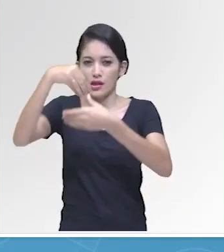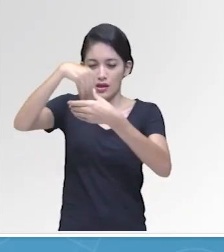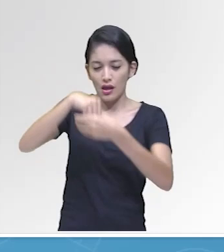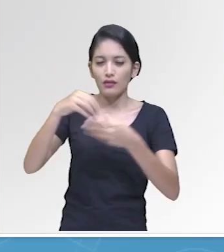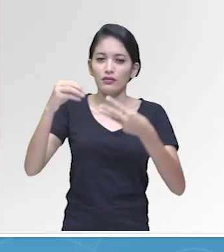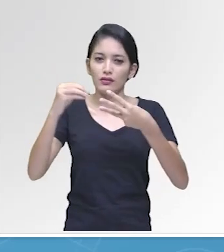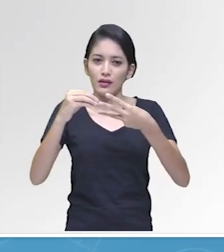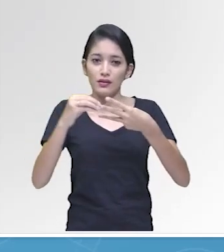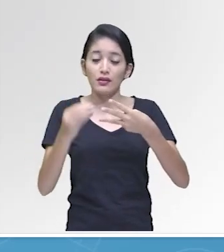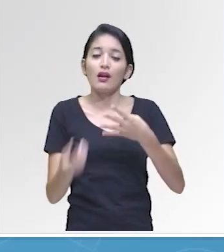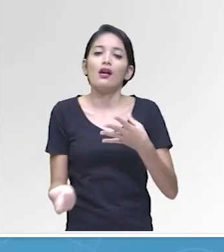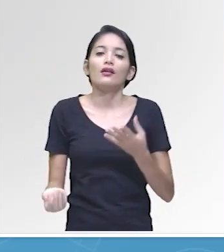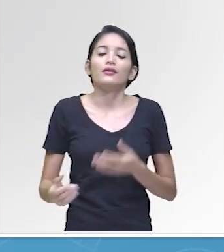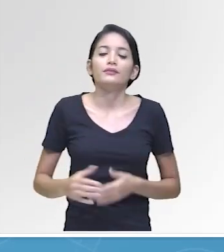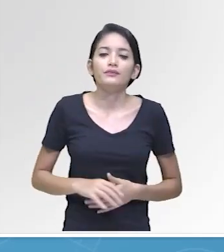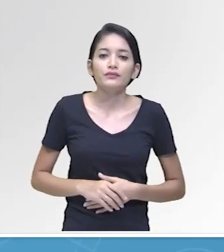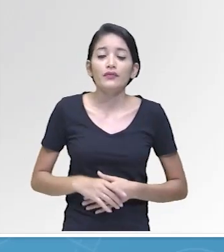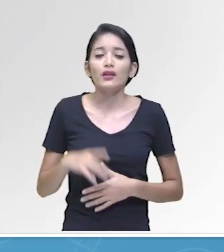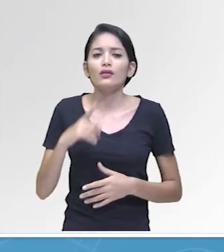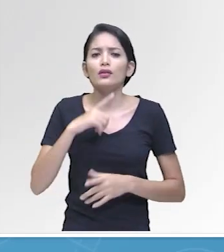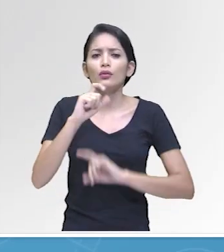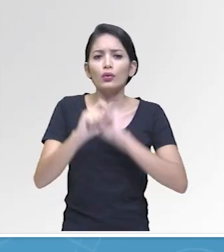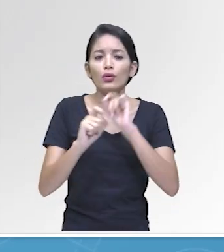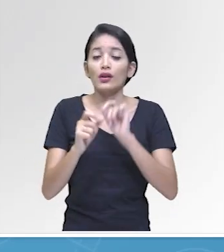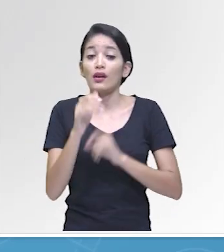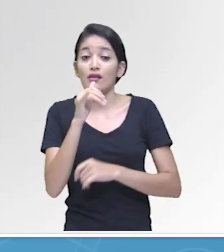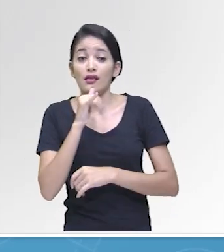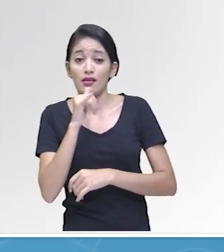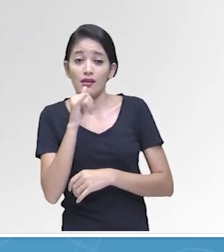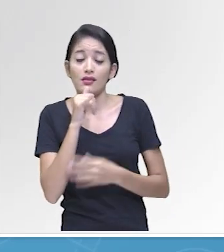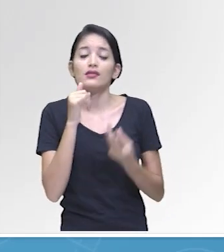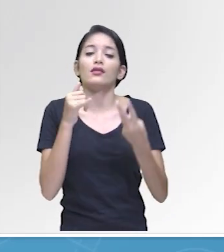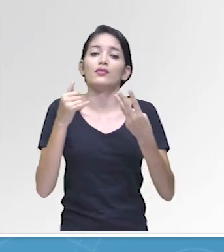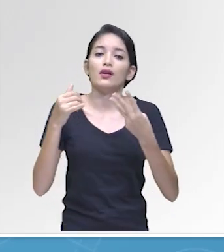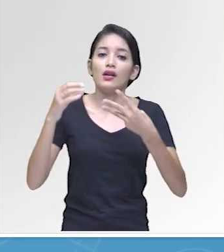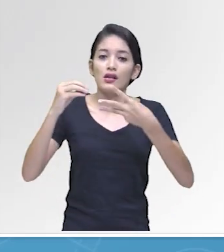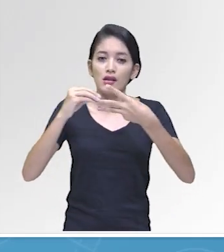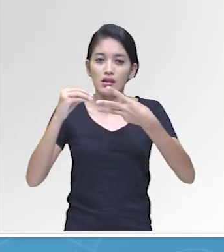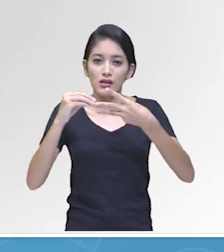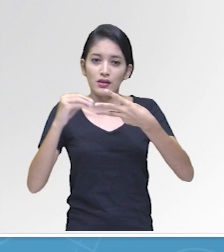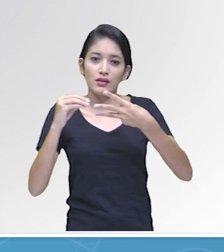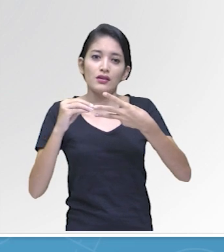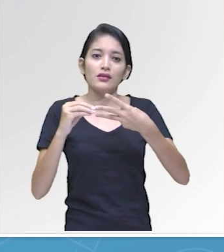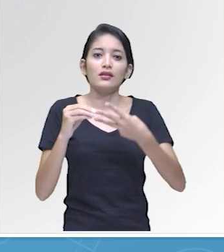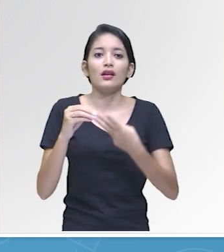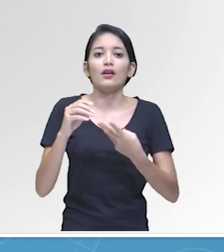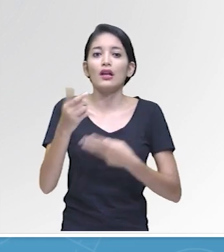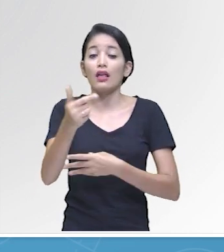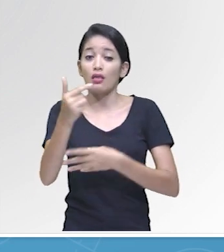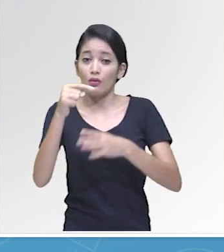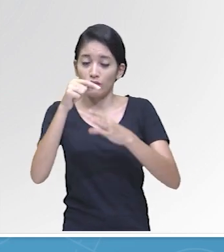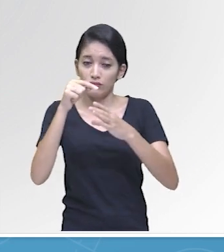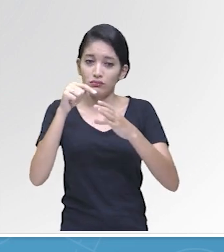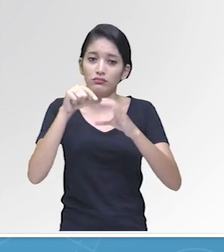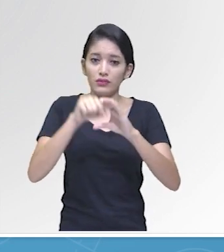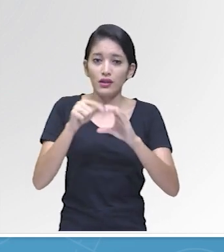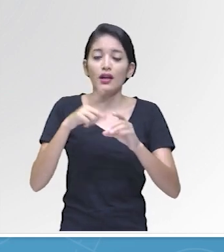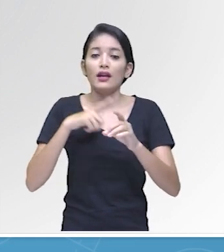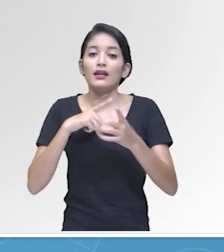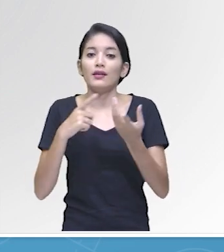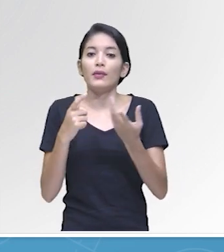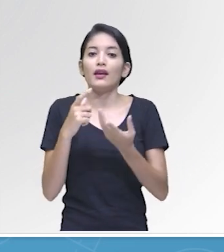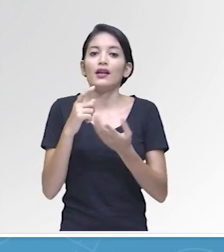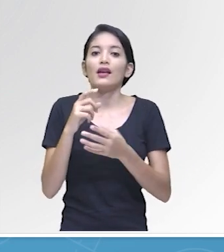voltando lá ao nosso diagrama, você vai ter aí o exemplo de células eucariontes. Você vai ter célula animal e